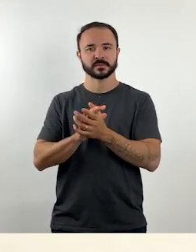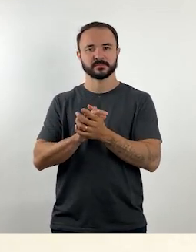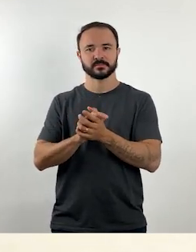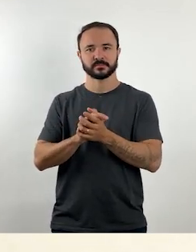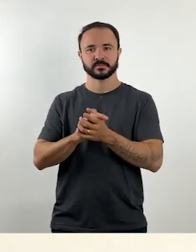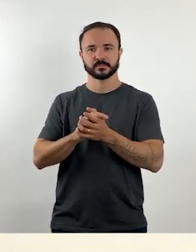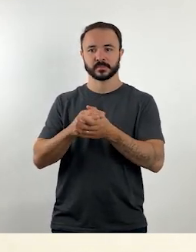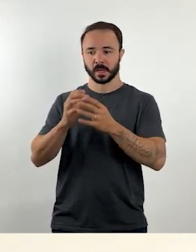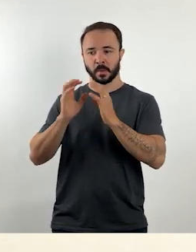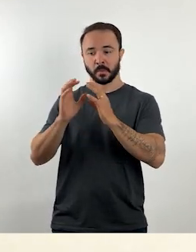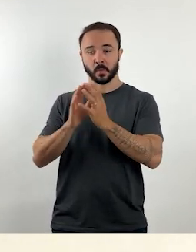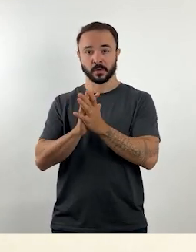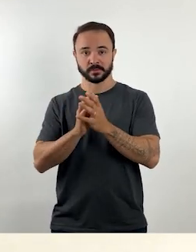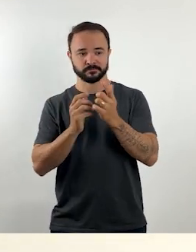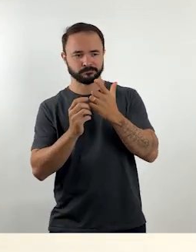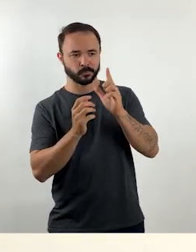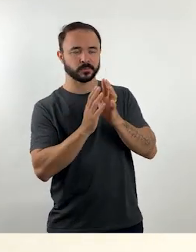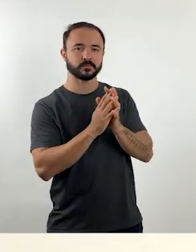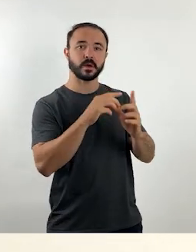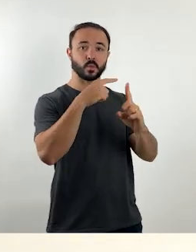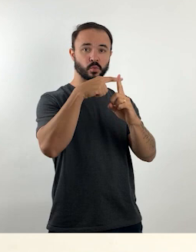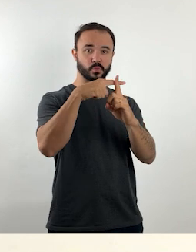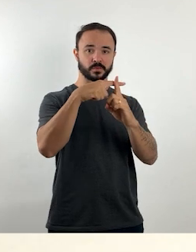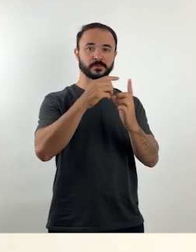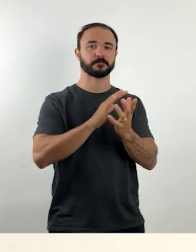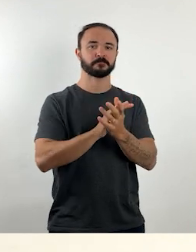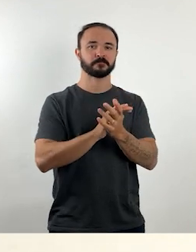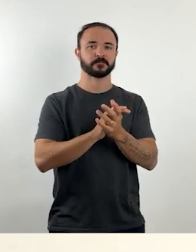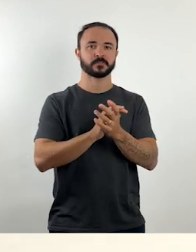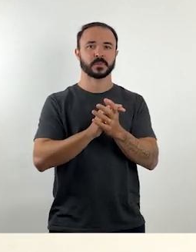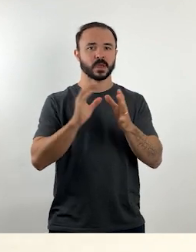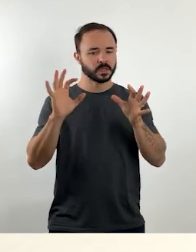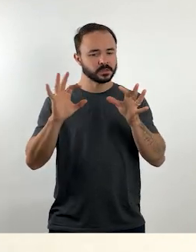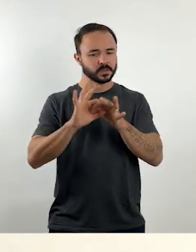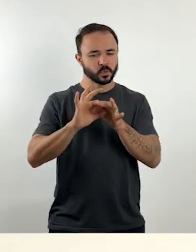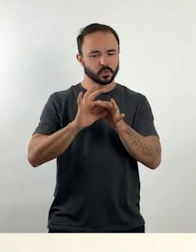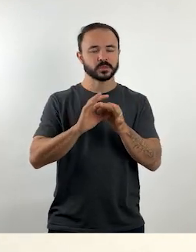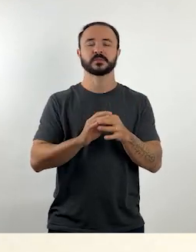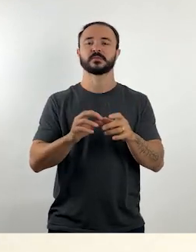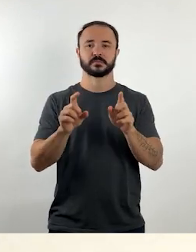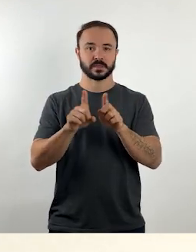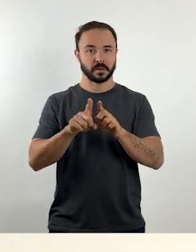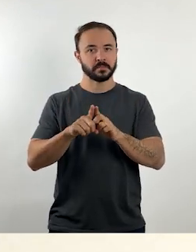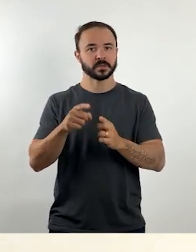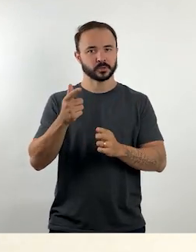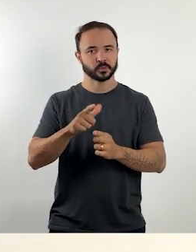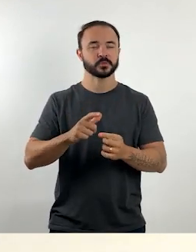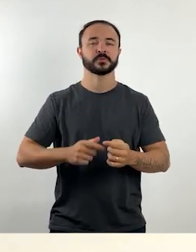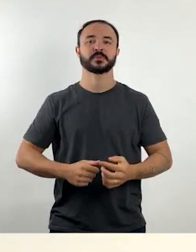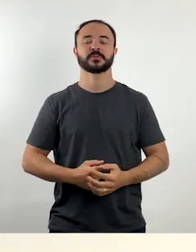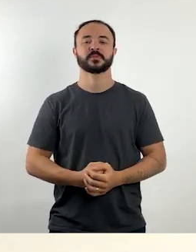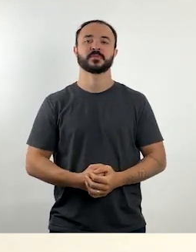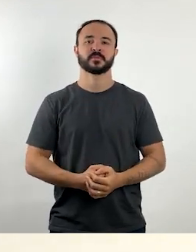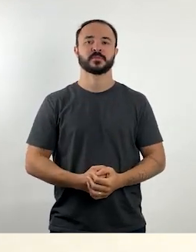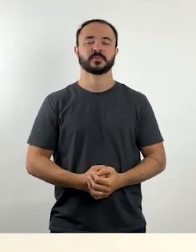e o outro lado uma cruzinha. Vou fixar aqui, dos dois lados.